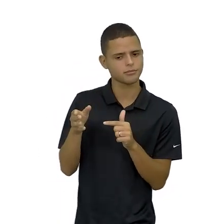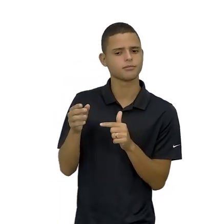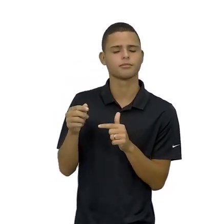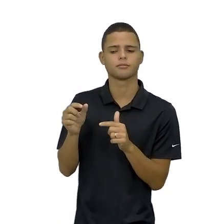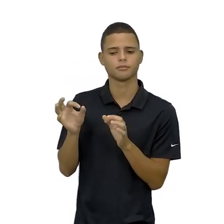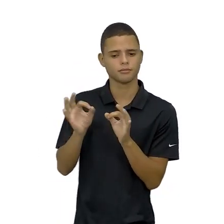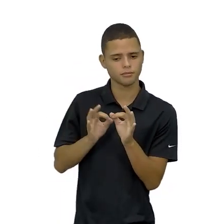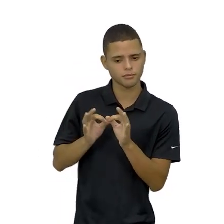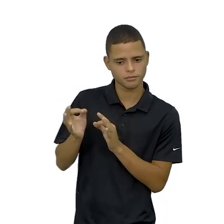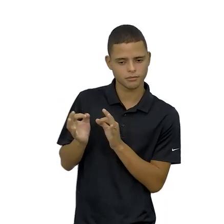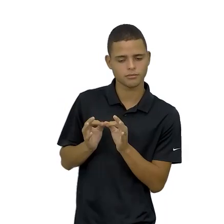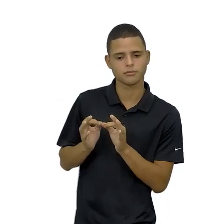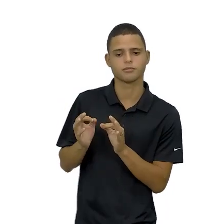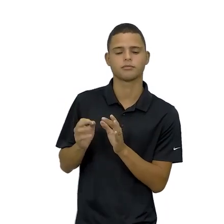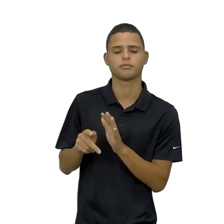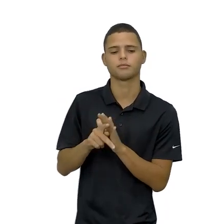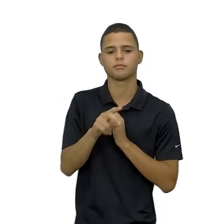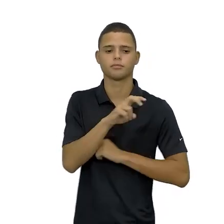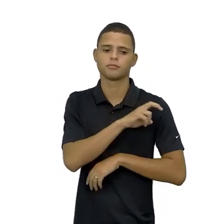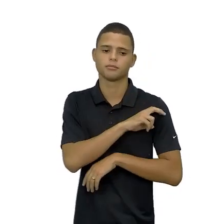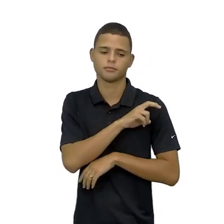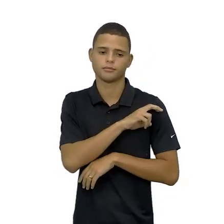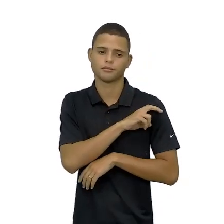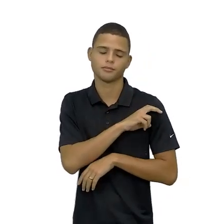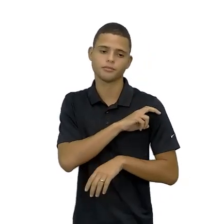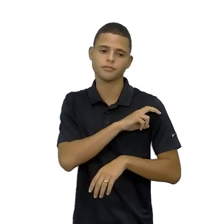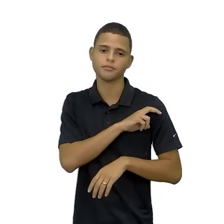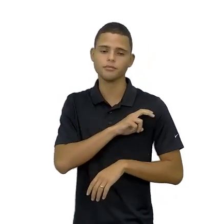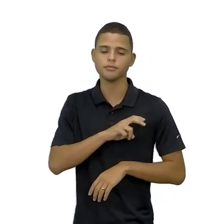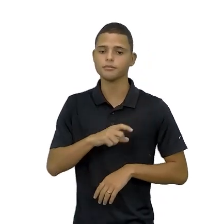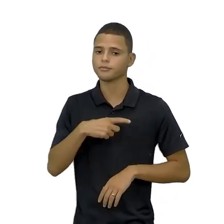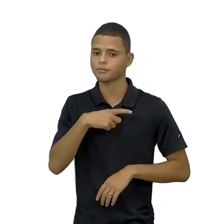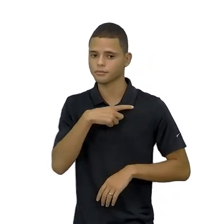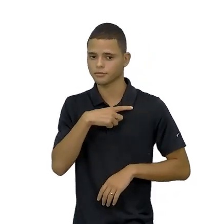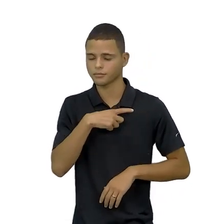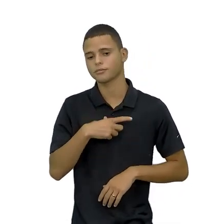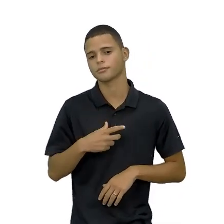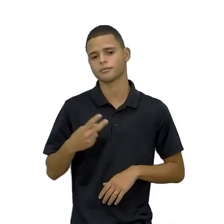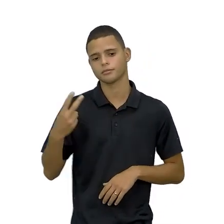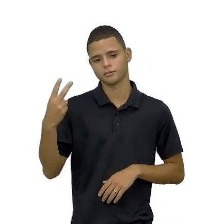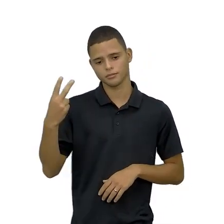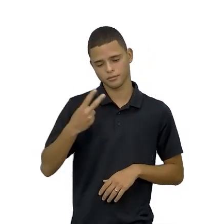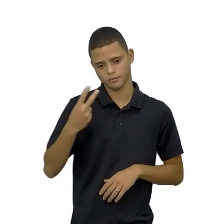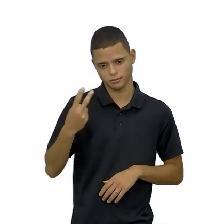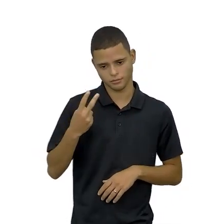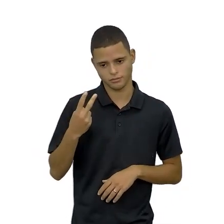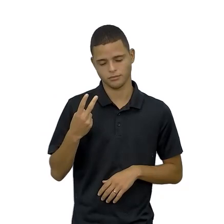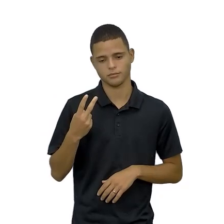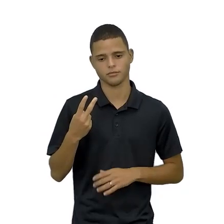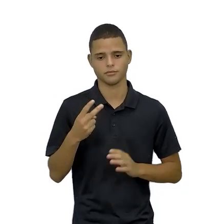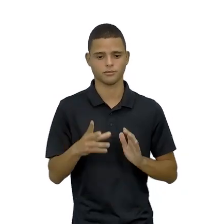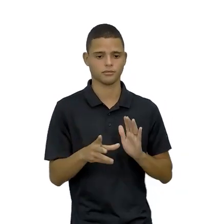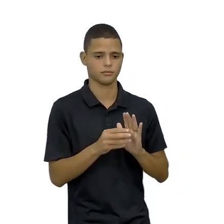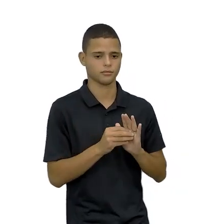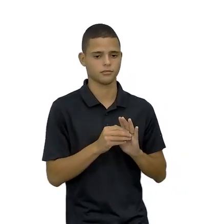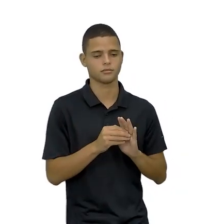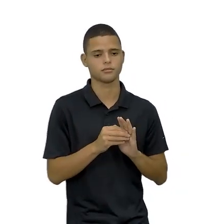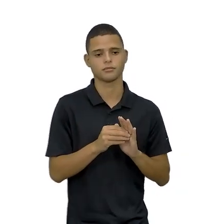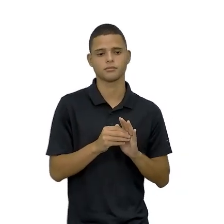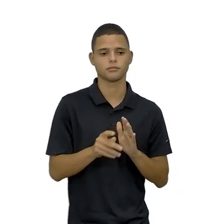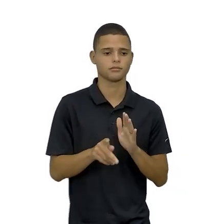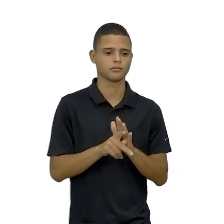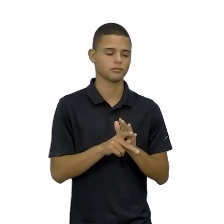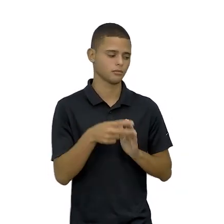no próprio quinto ano, e mesmo assim eu tenho 2 itens da AAP do